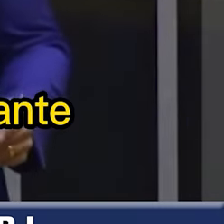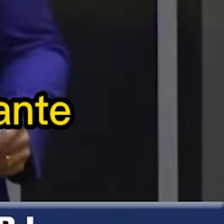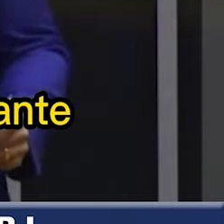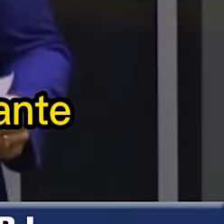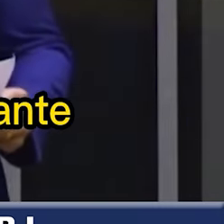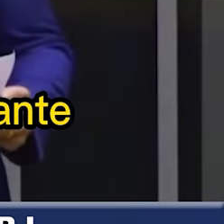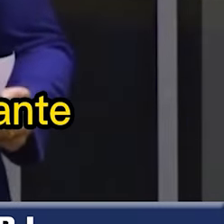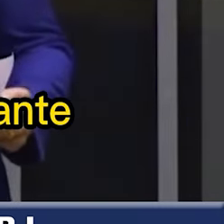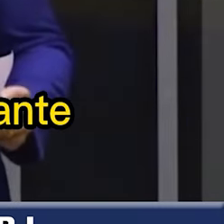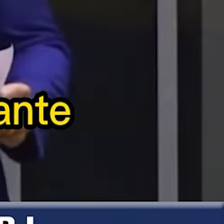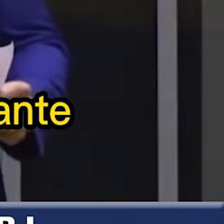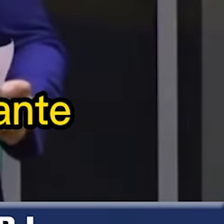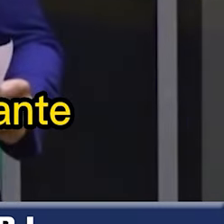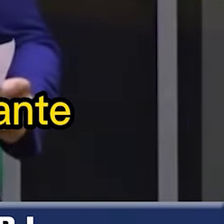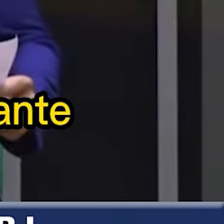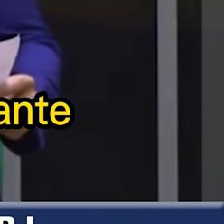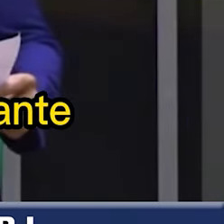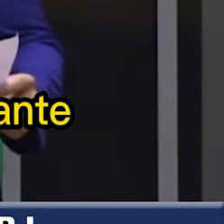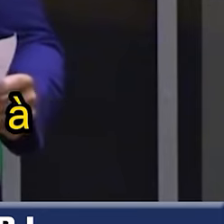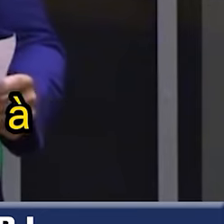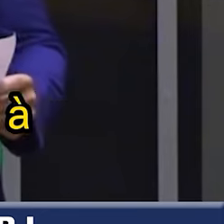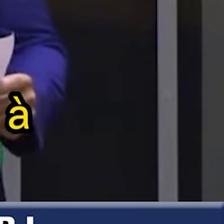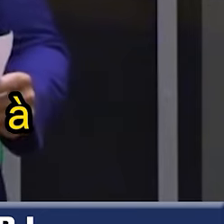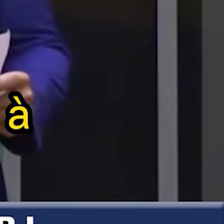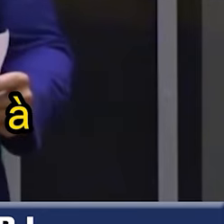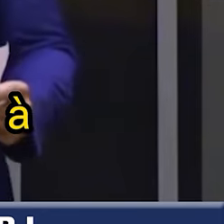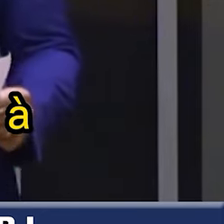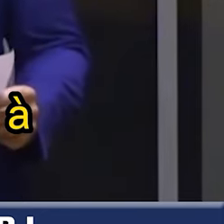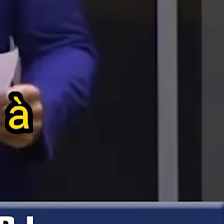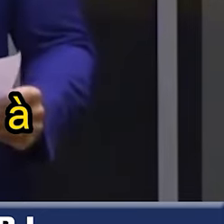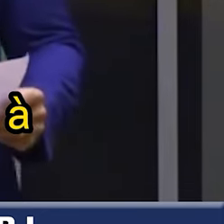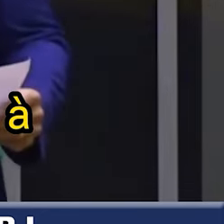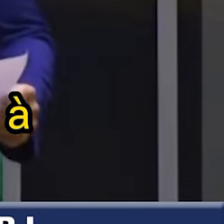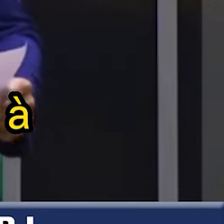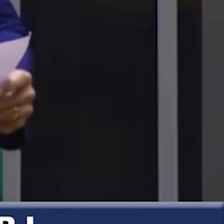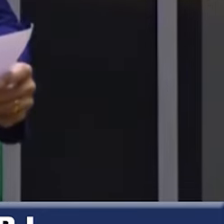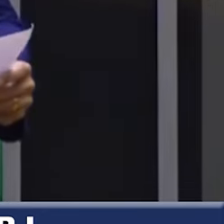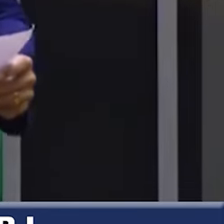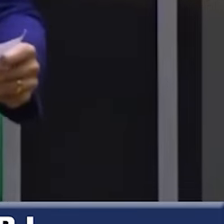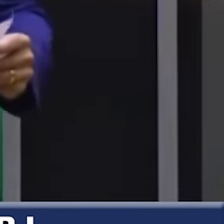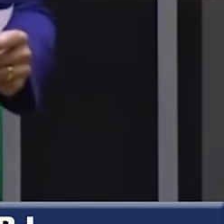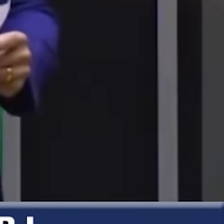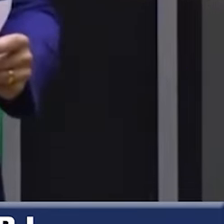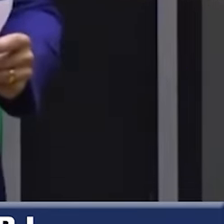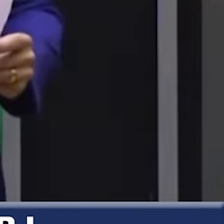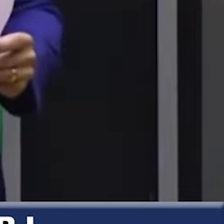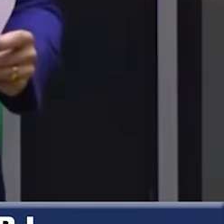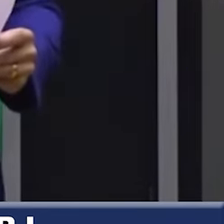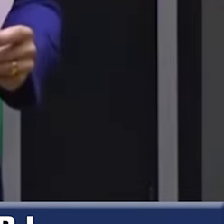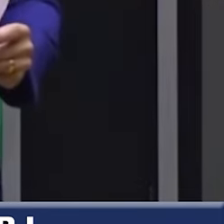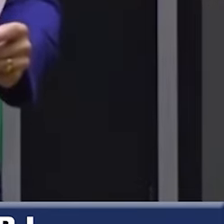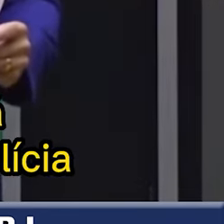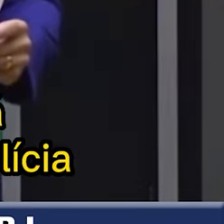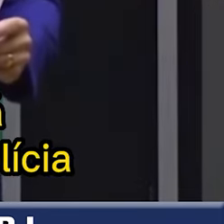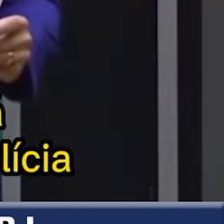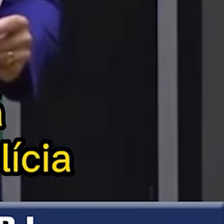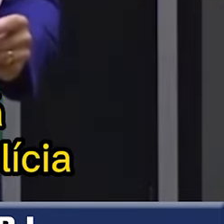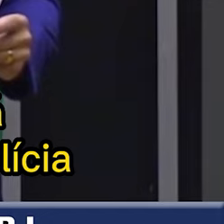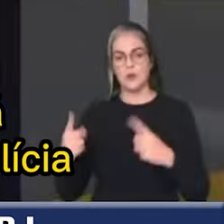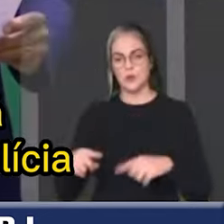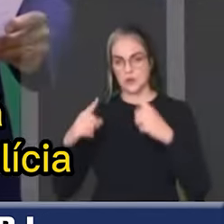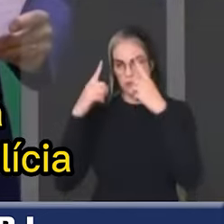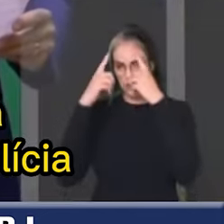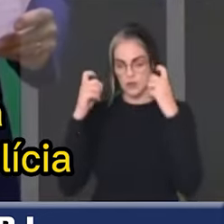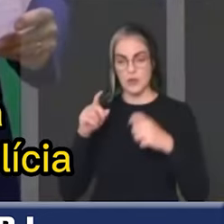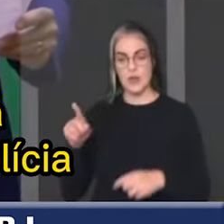alguns dias, Lula, durante o lançamento do programa de combate à violência, ele fez a seguinte fala. O Estado